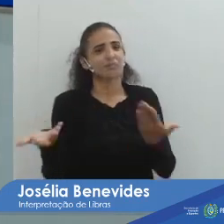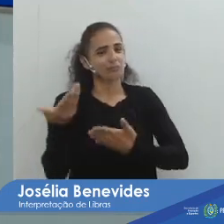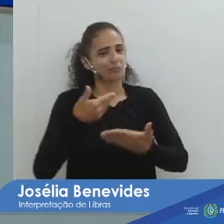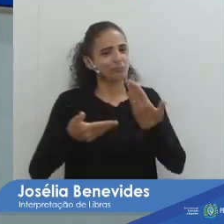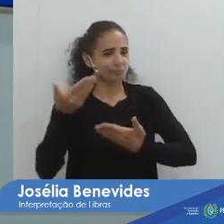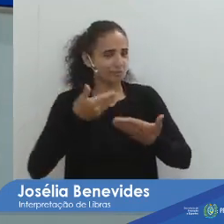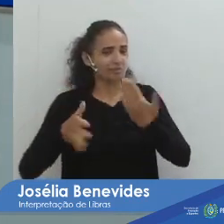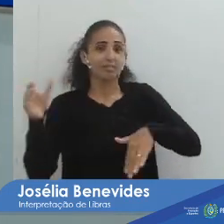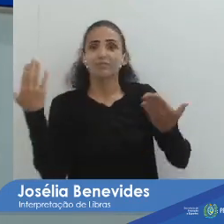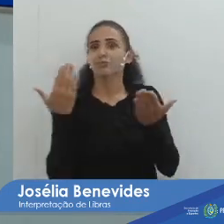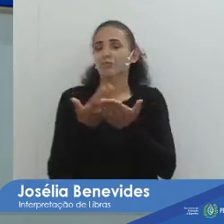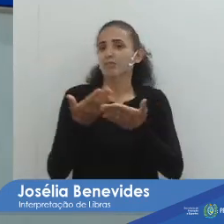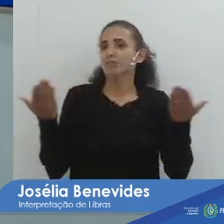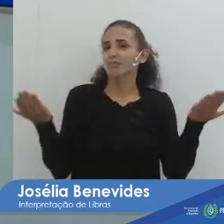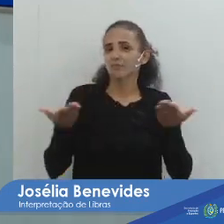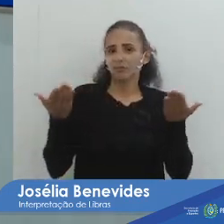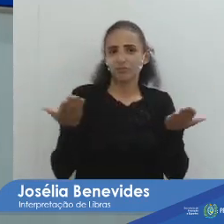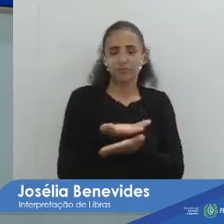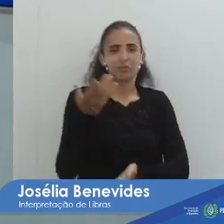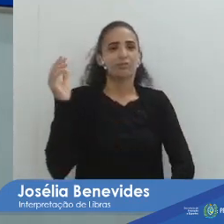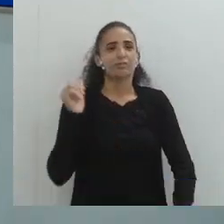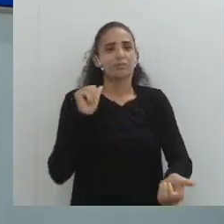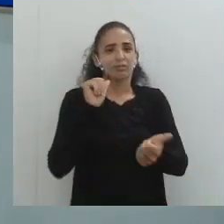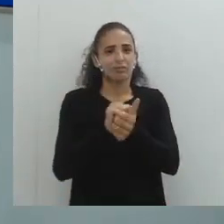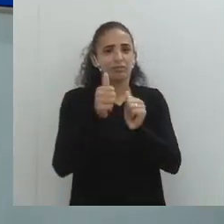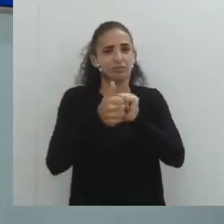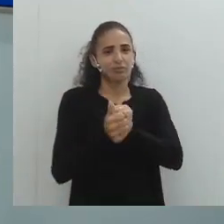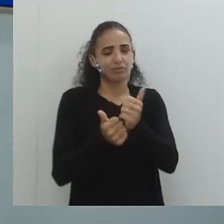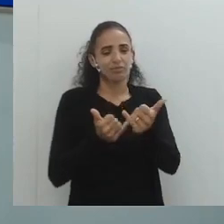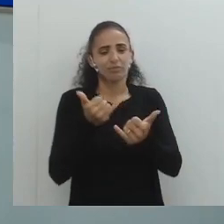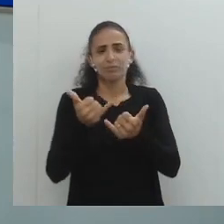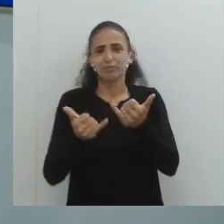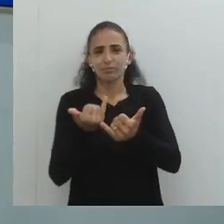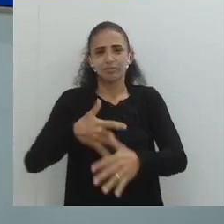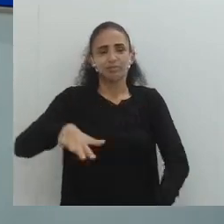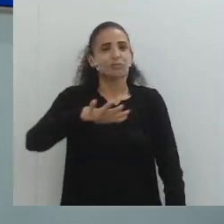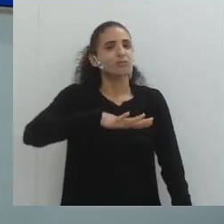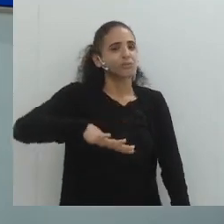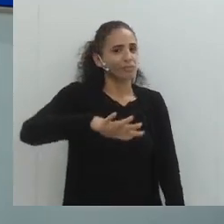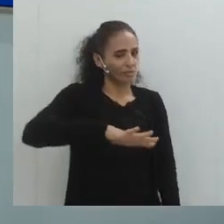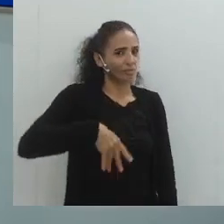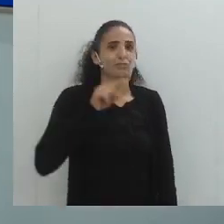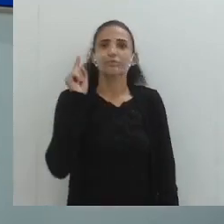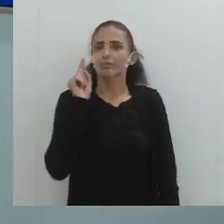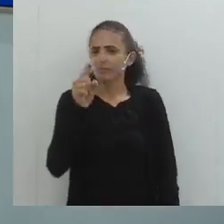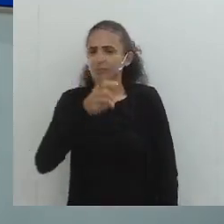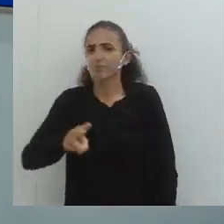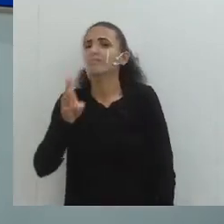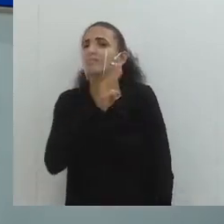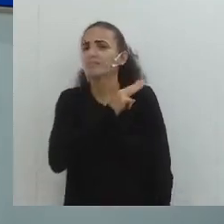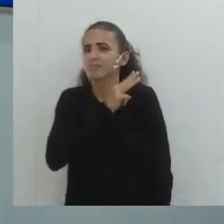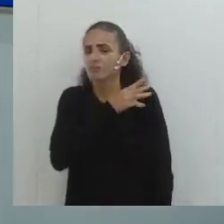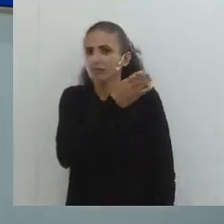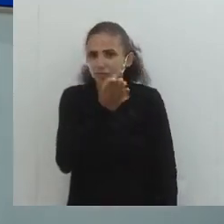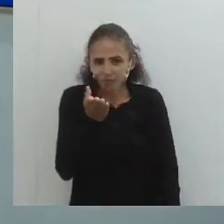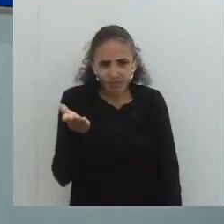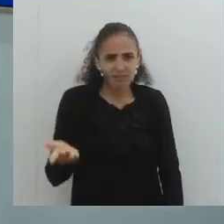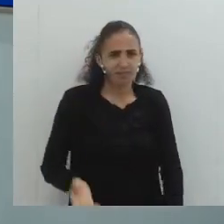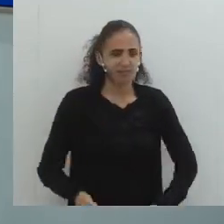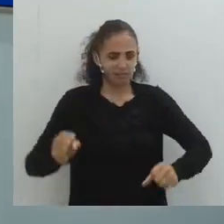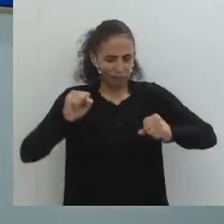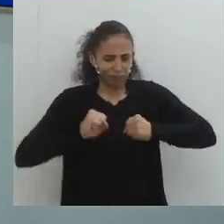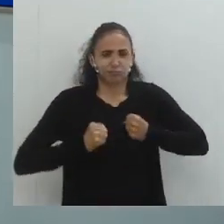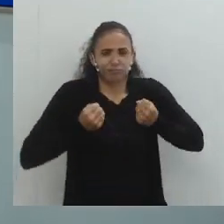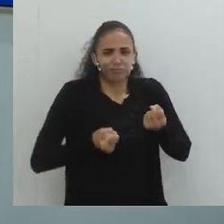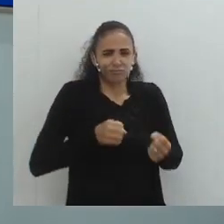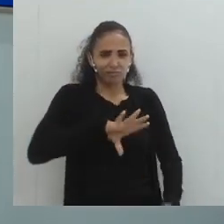E na aula de hoje a gente vai falar jogo e os seus contextos. Você, terceiranista, você que tá com a garra